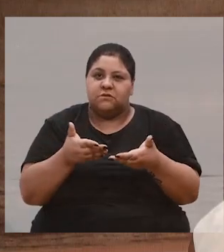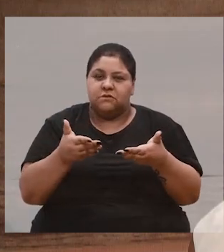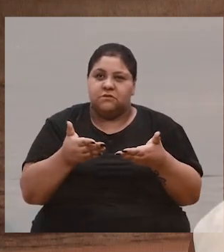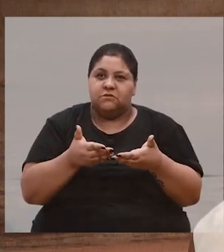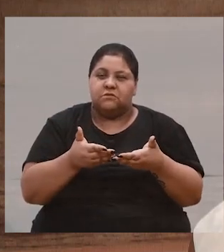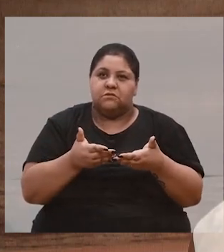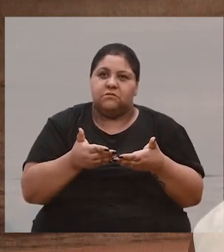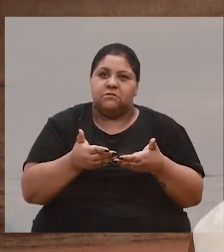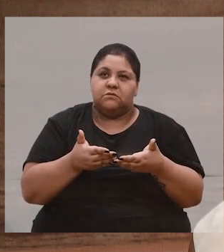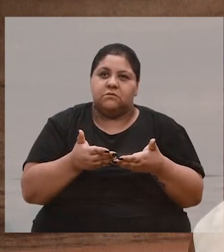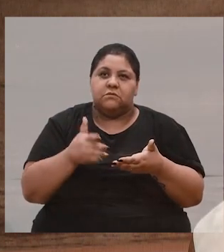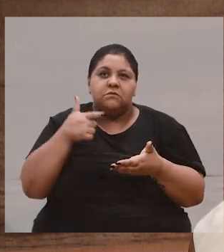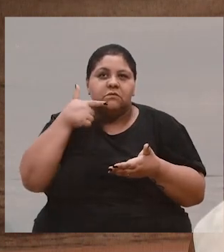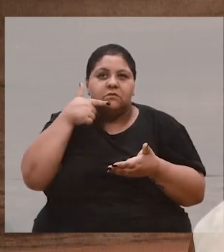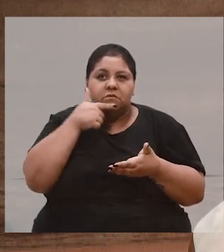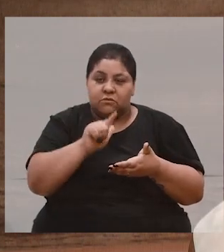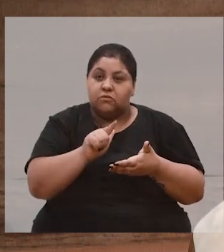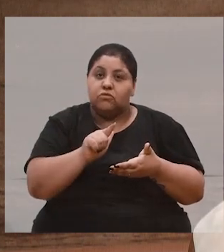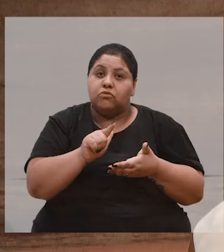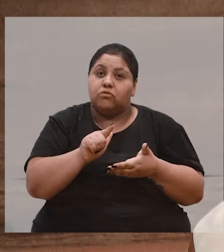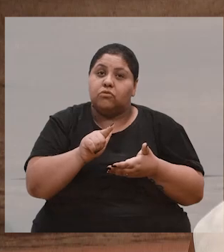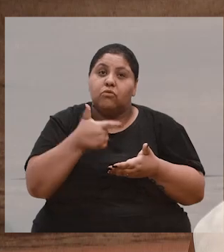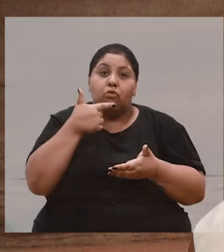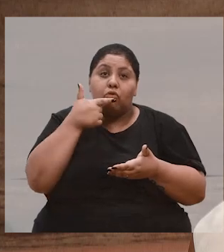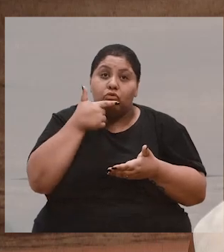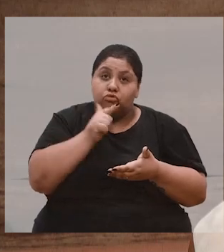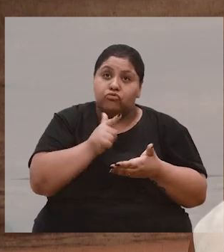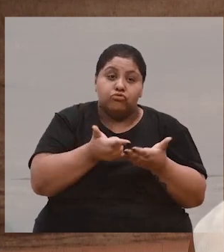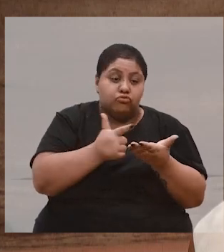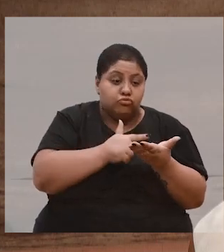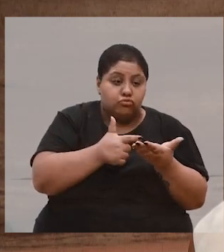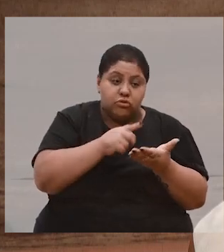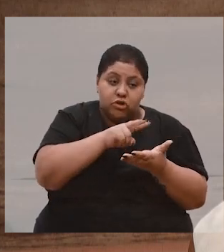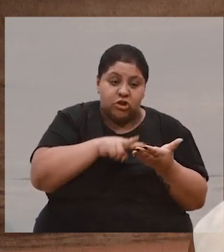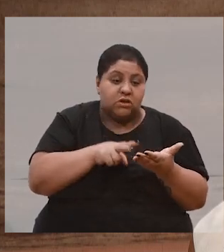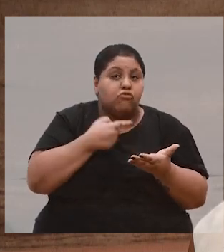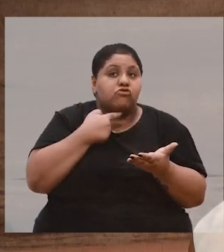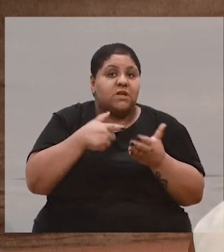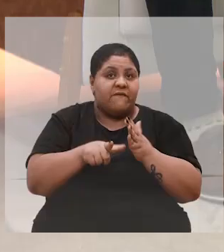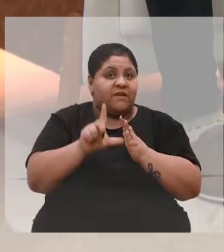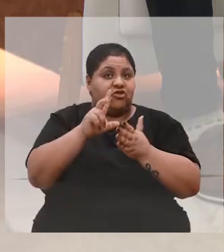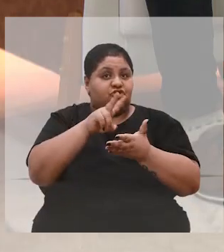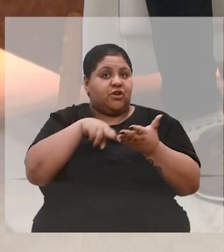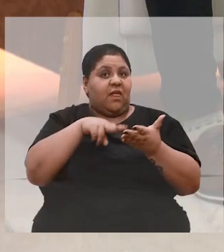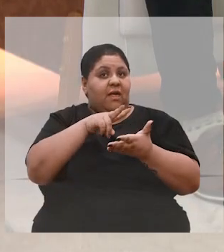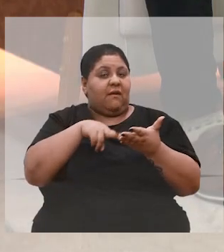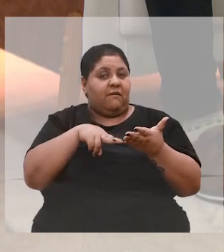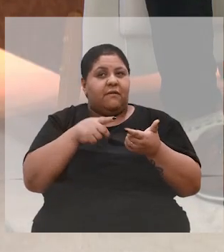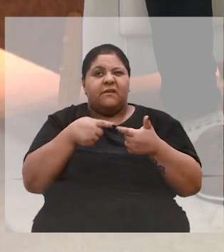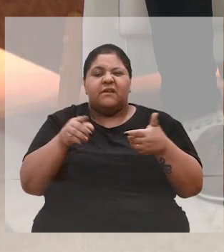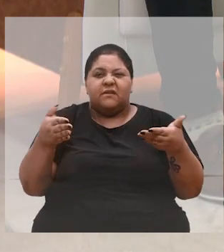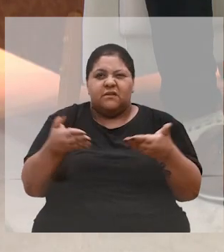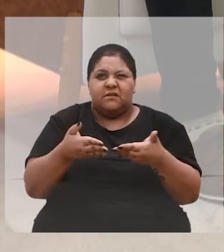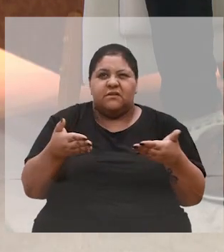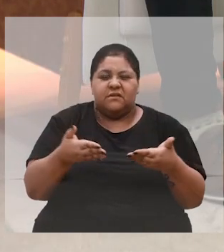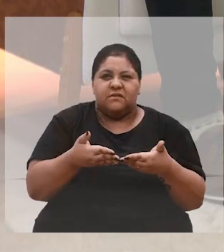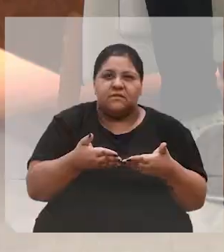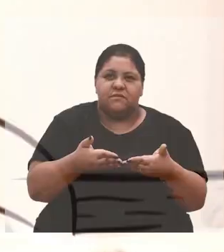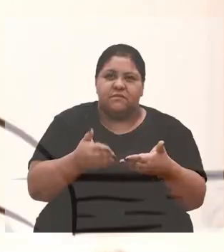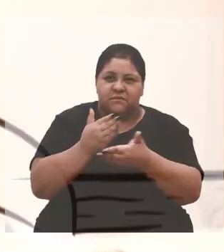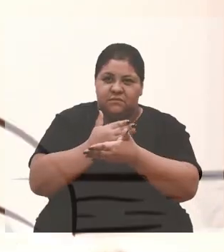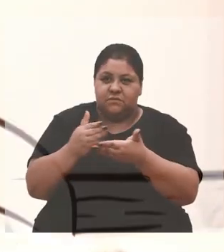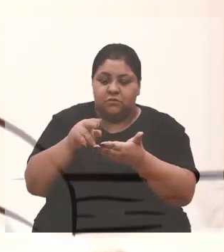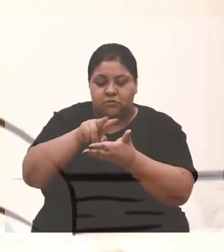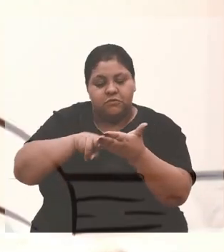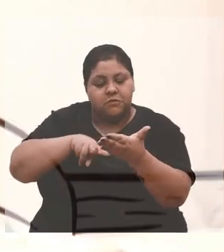já ajudou, porque tu ganhaste o gosto pela leitura, tu falaste que não gostava tanto de ler. Mas agora, quando